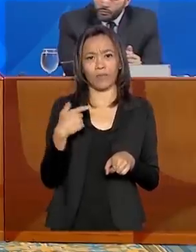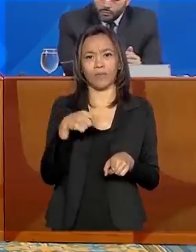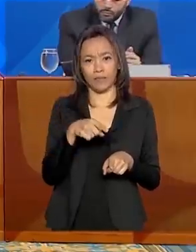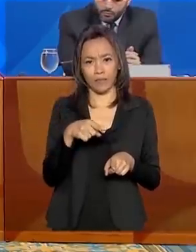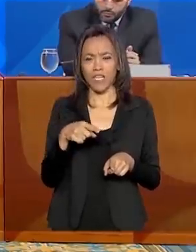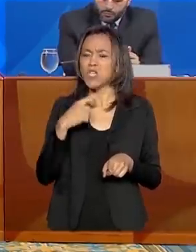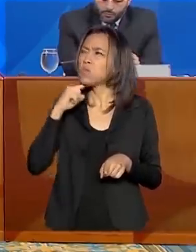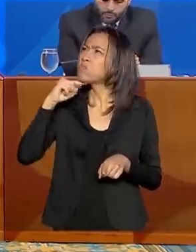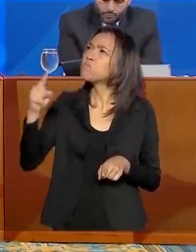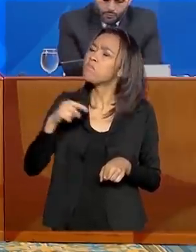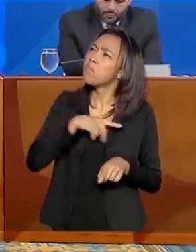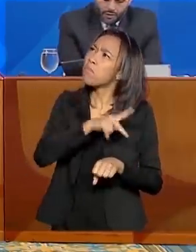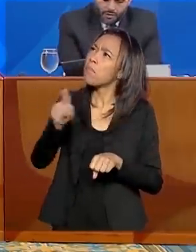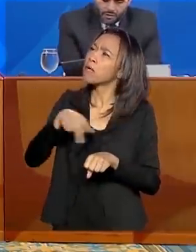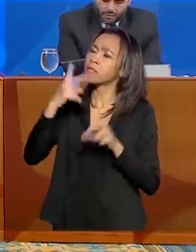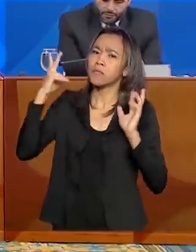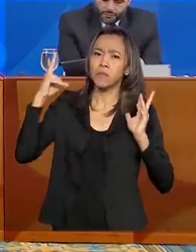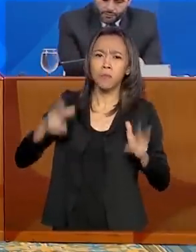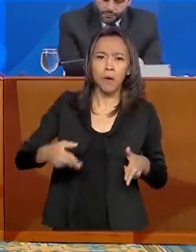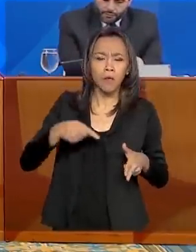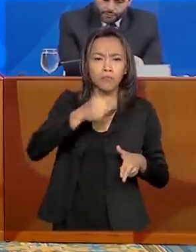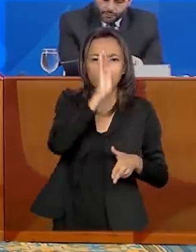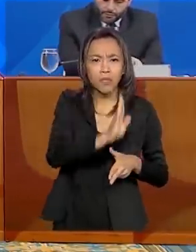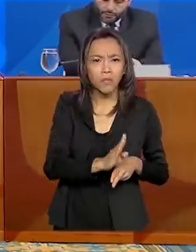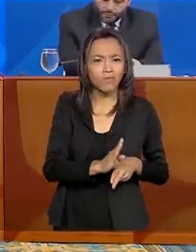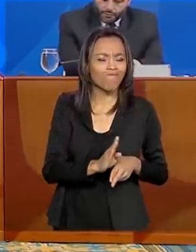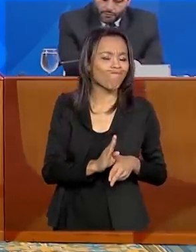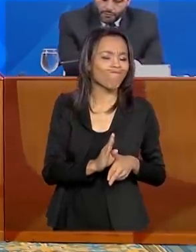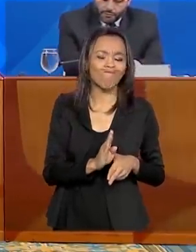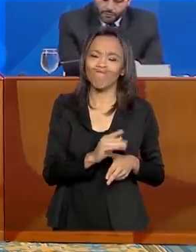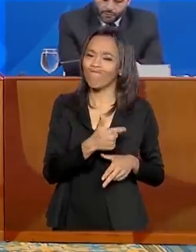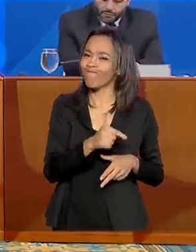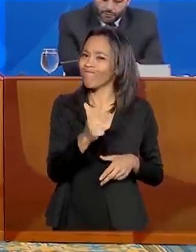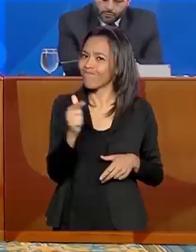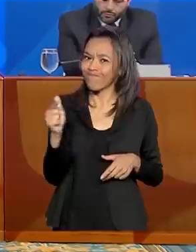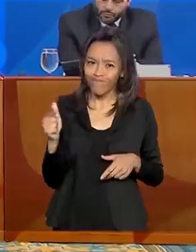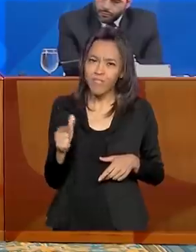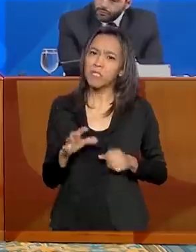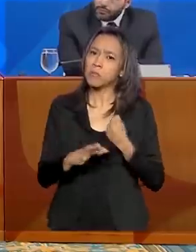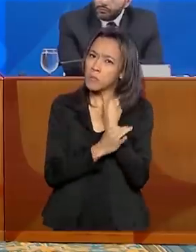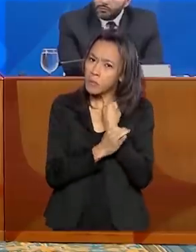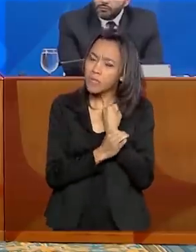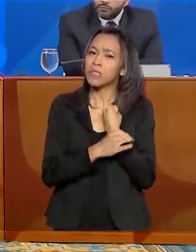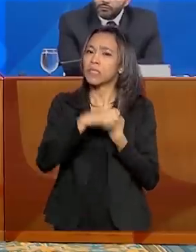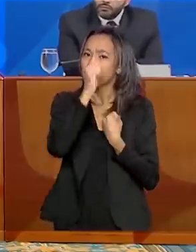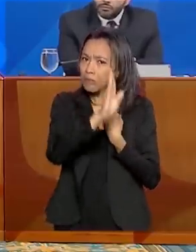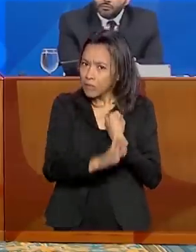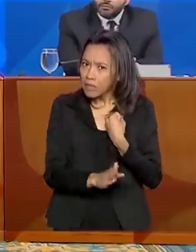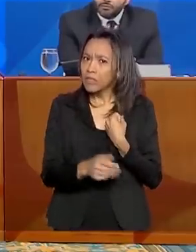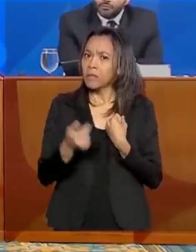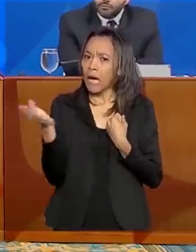país fez um movimento deste tamanho, com tanta segurança, com tanta rapidez.